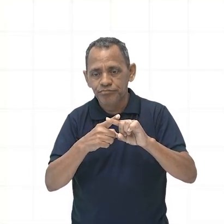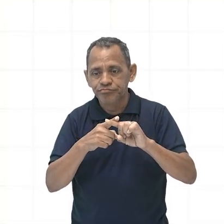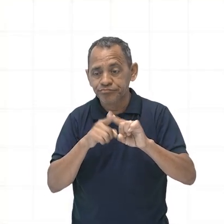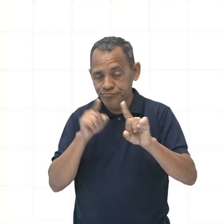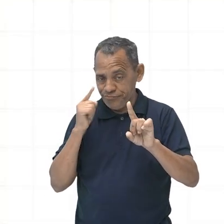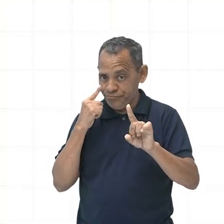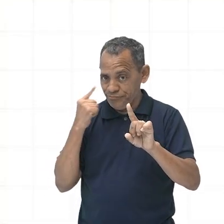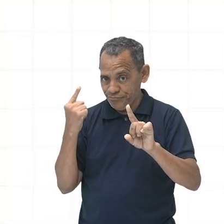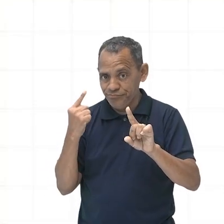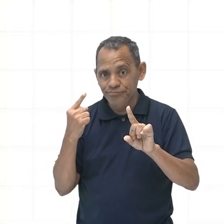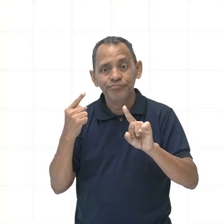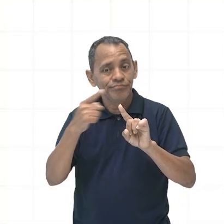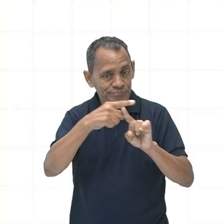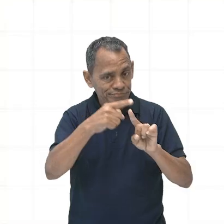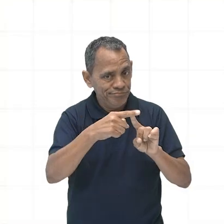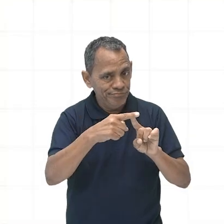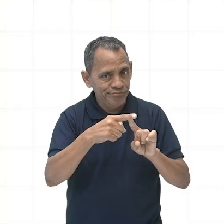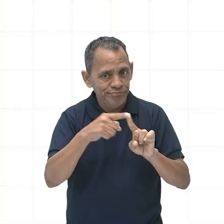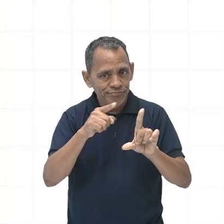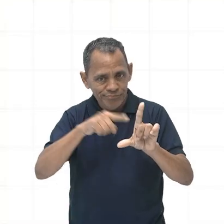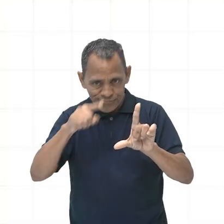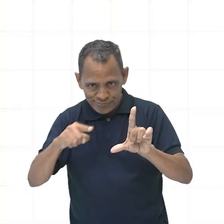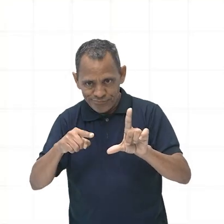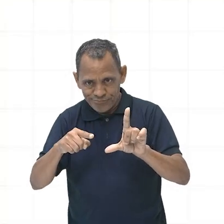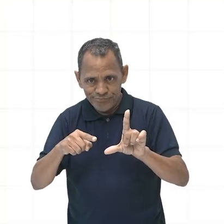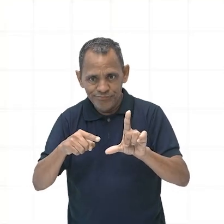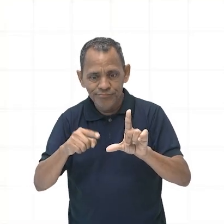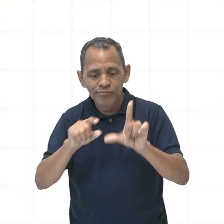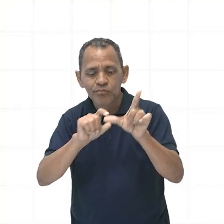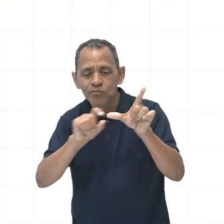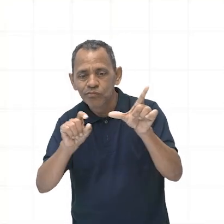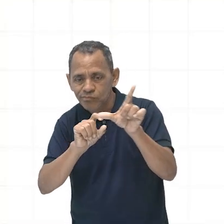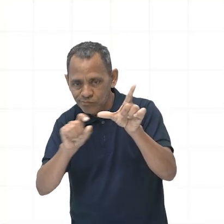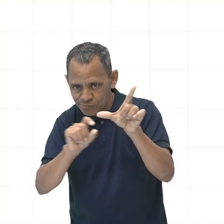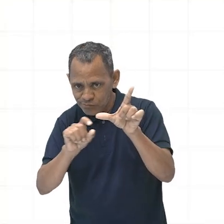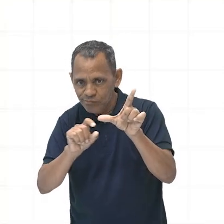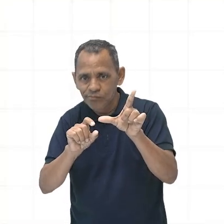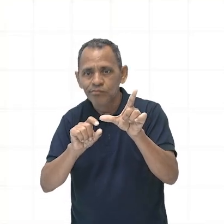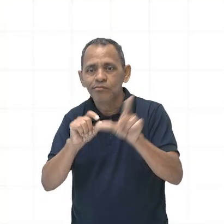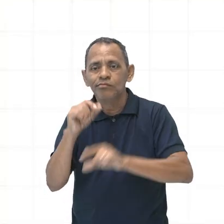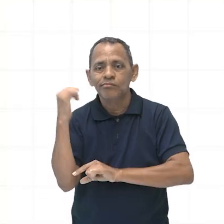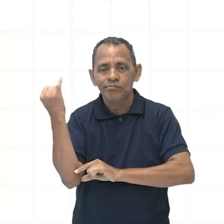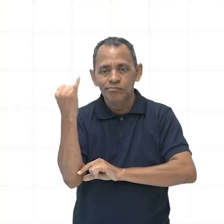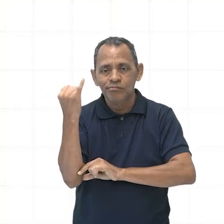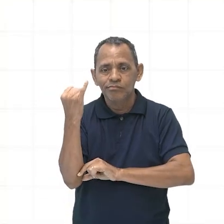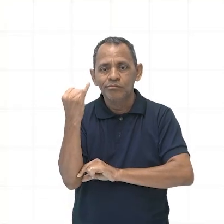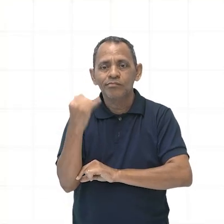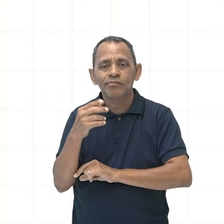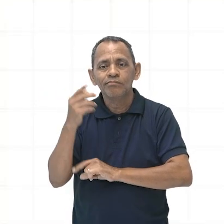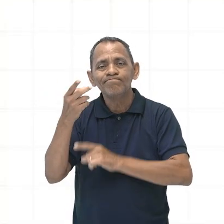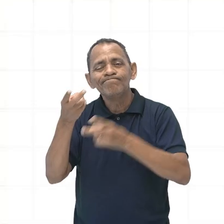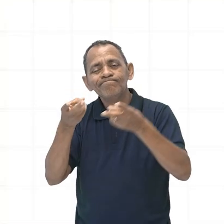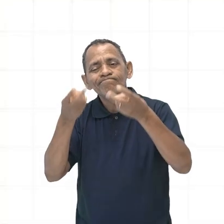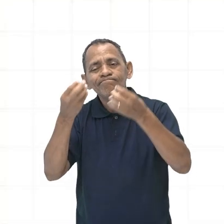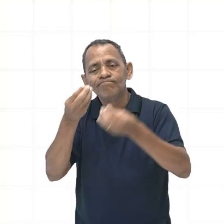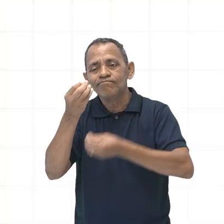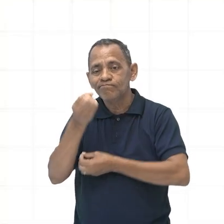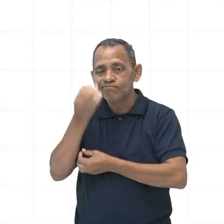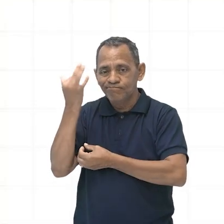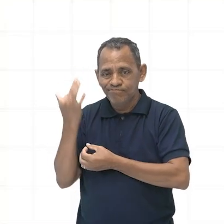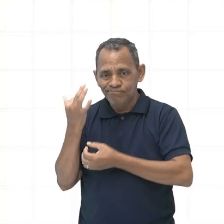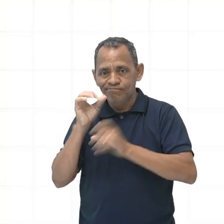esse, a legenda é muito importante, pois ela vai nos dar noção da quantidade, beleza? E aí,